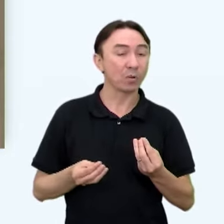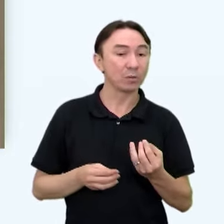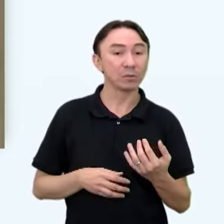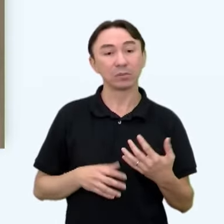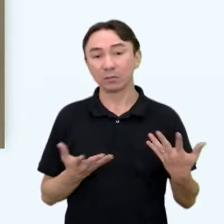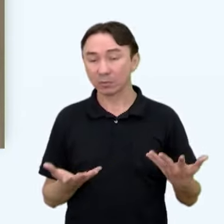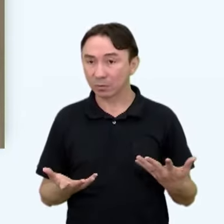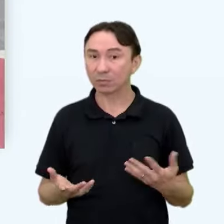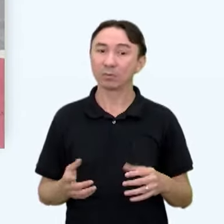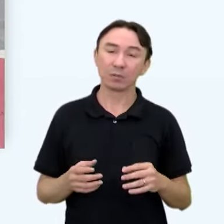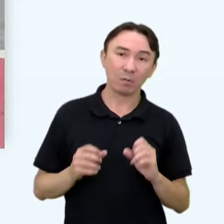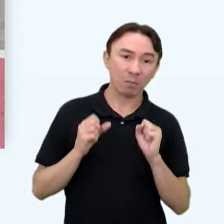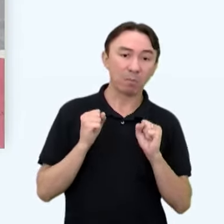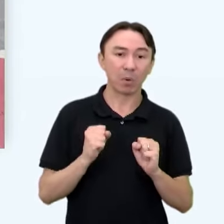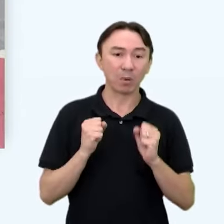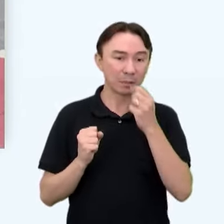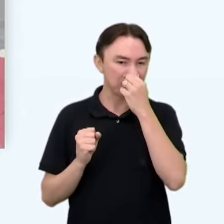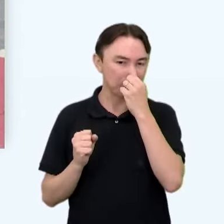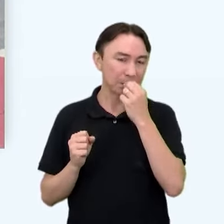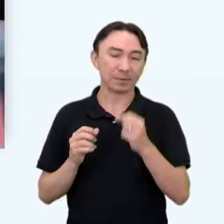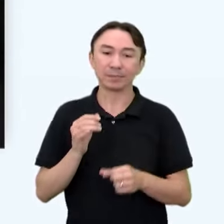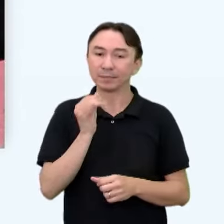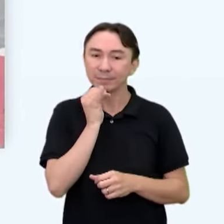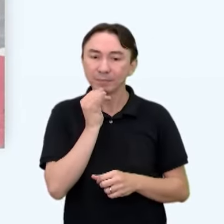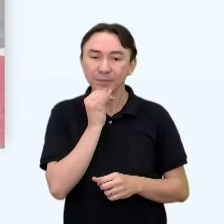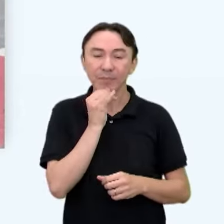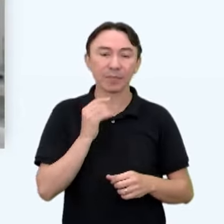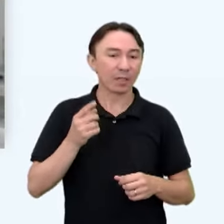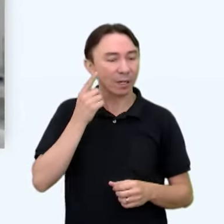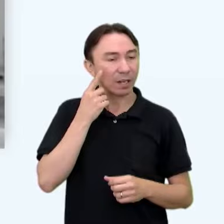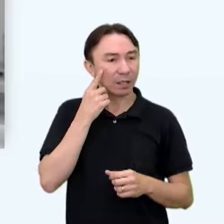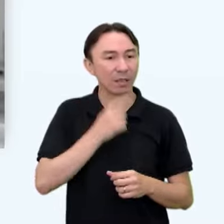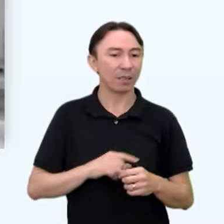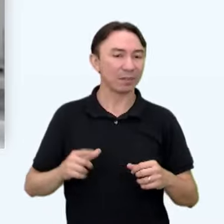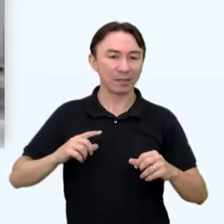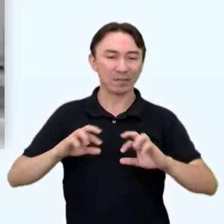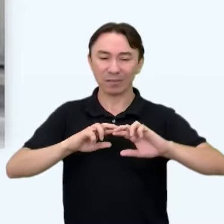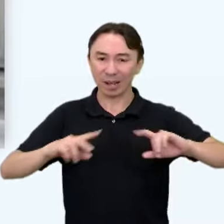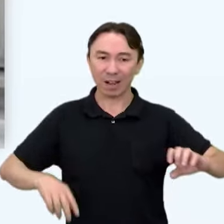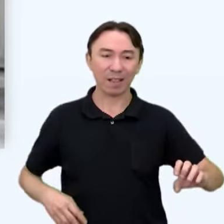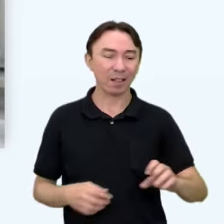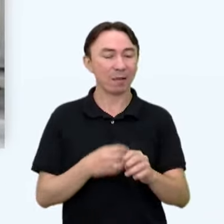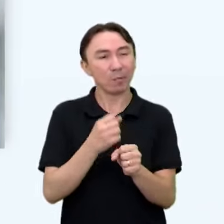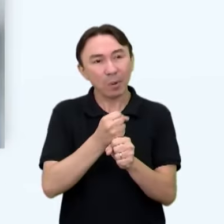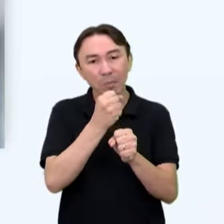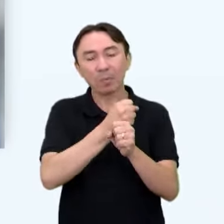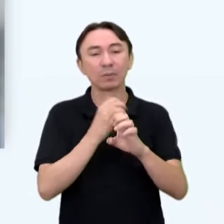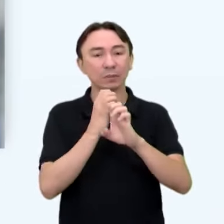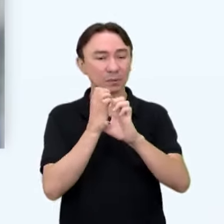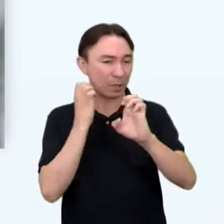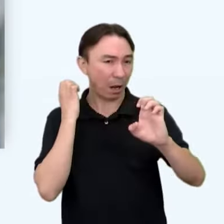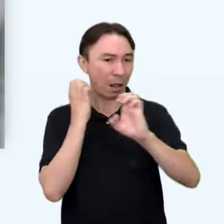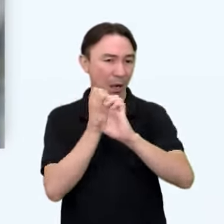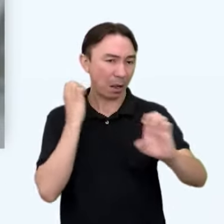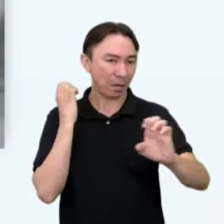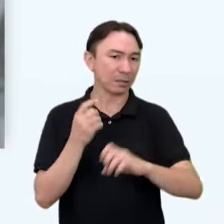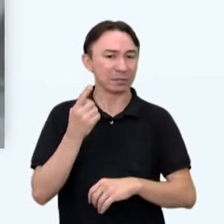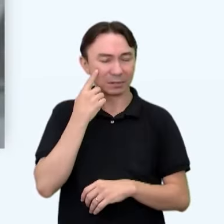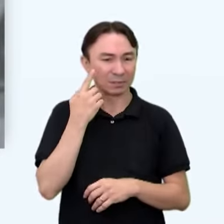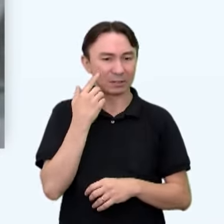suficientemente alto para ser considerado em obras de engenharia. Em termos de pessoas, não é necessário ter nenhuma